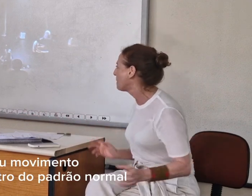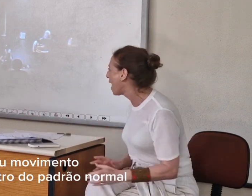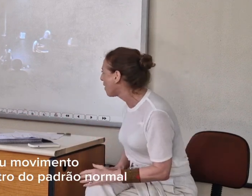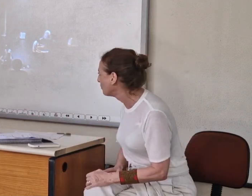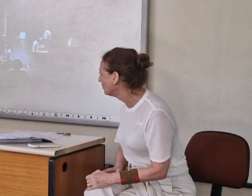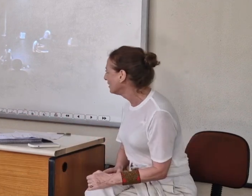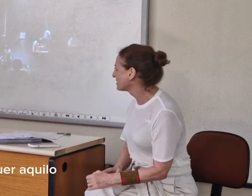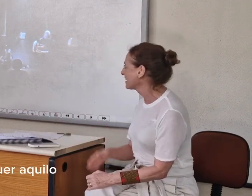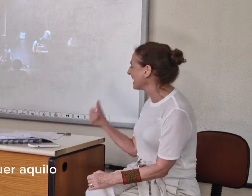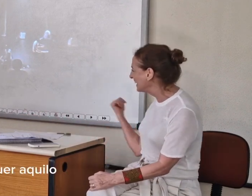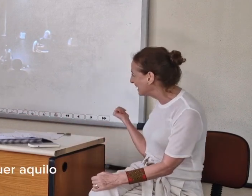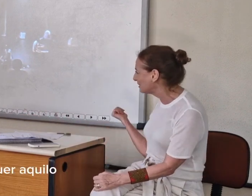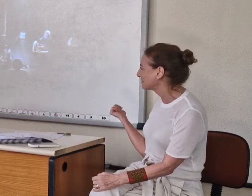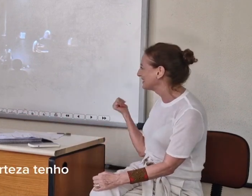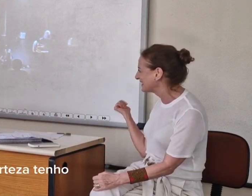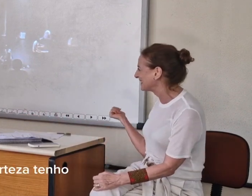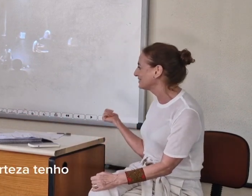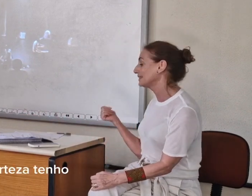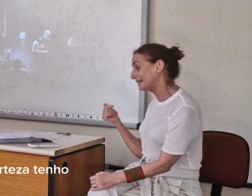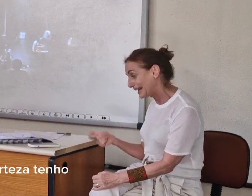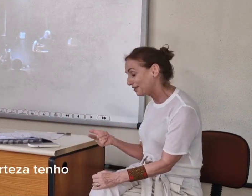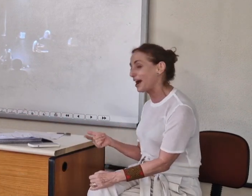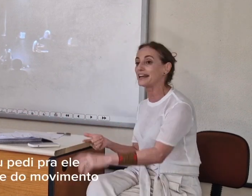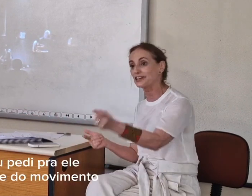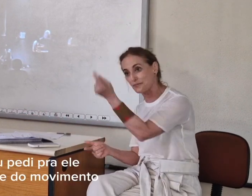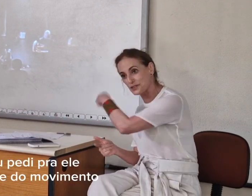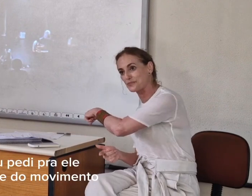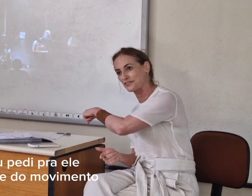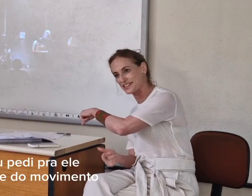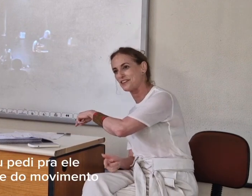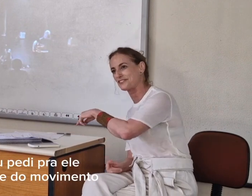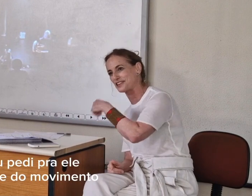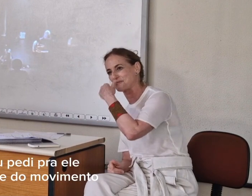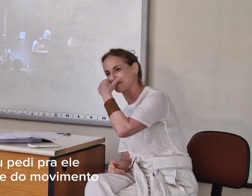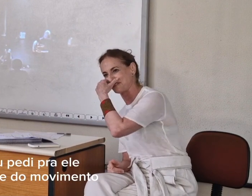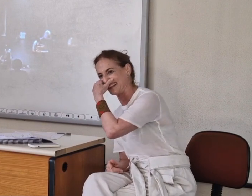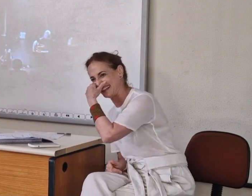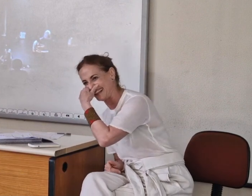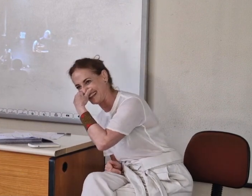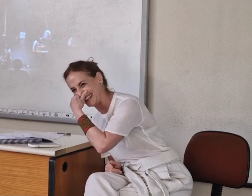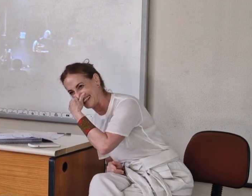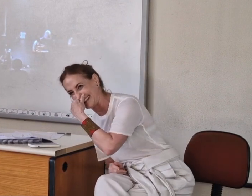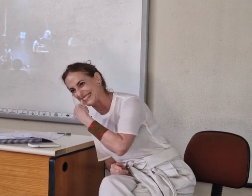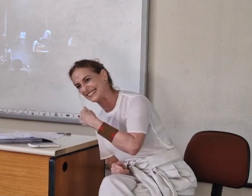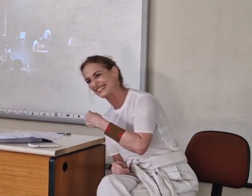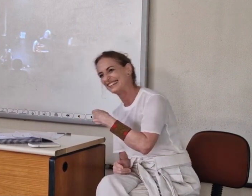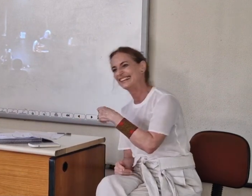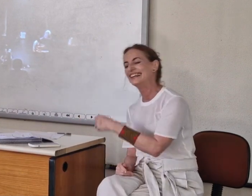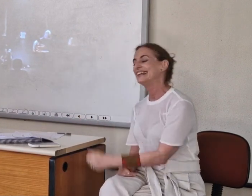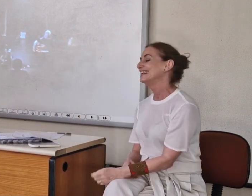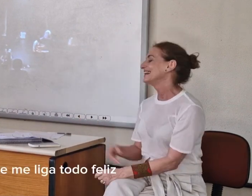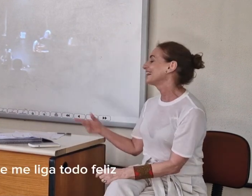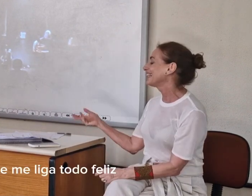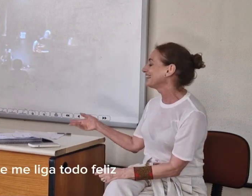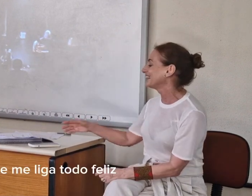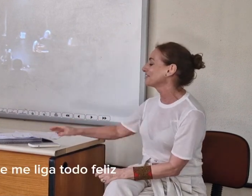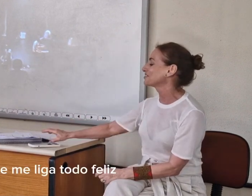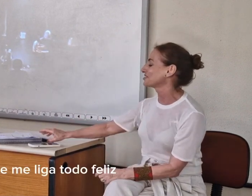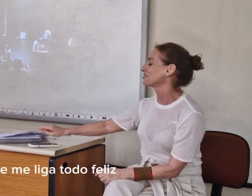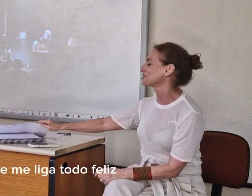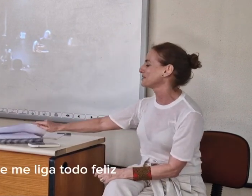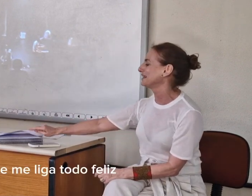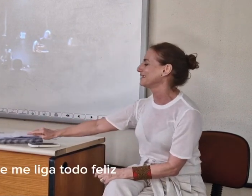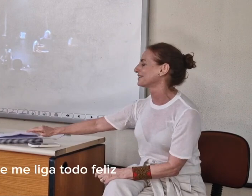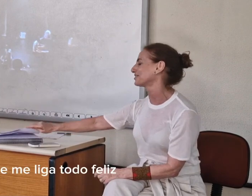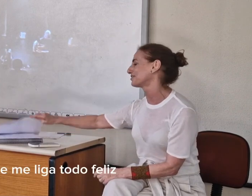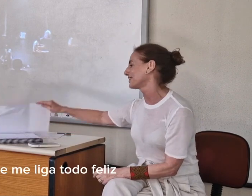padrão normal. Isso aqui é aquilo, tem que ser... Tenho. Aí que eu pedi pra ele fazer a frase do movimento. Incrível. E aí ele